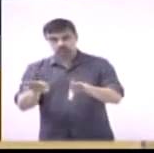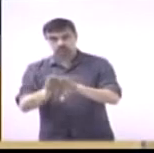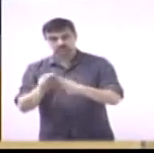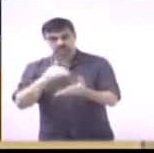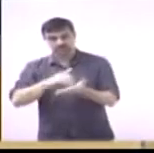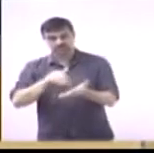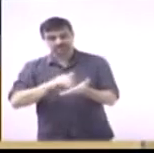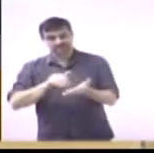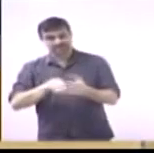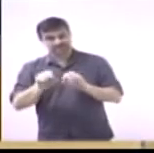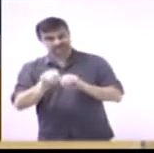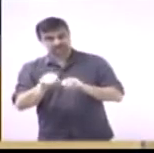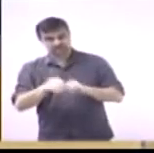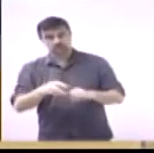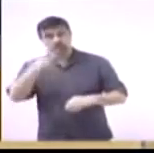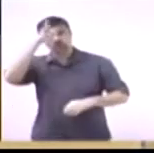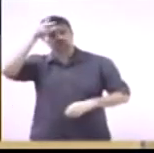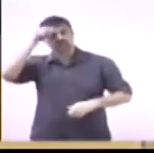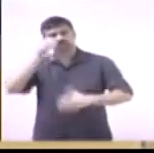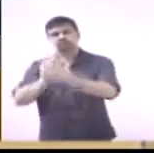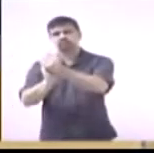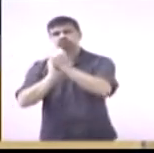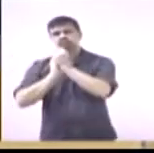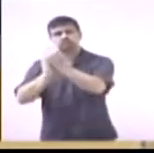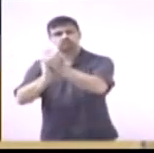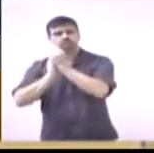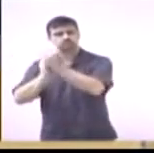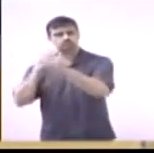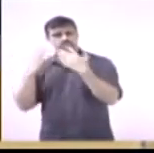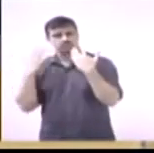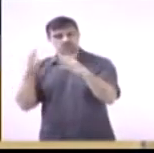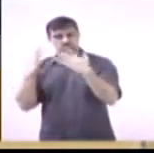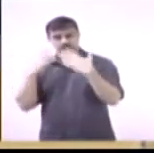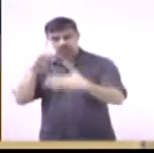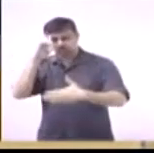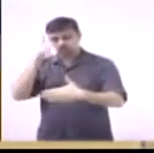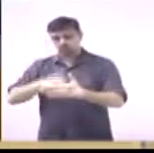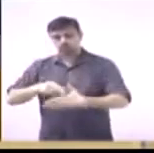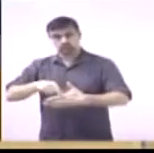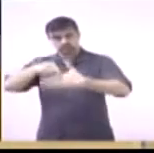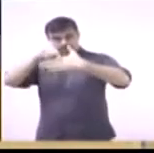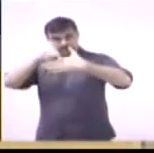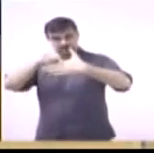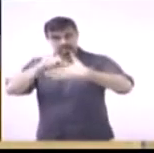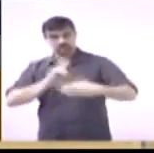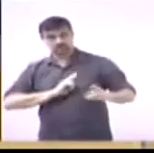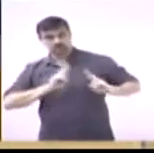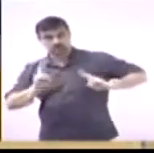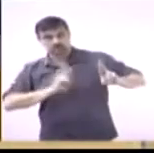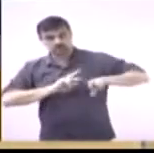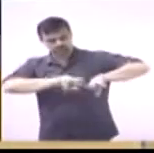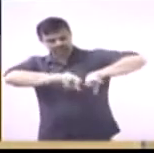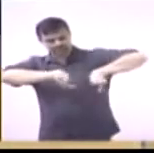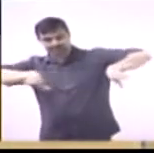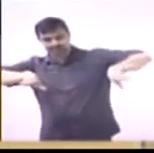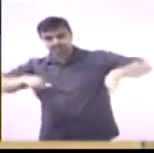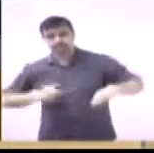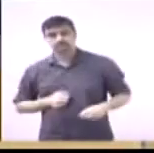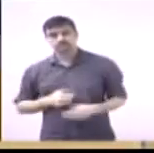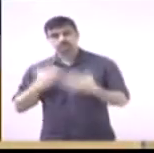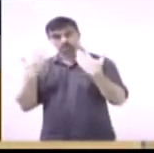à secretária, parabéns ao prefeito, parabéns às lideranças religiosas, parabéns